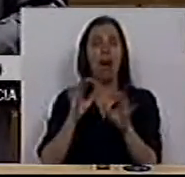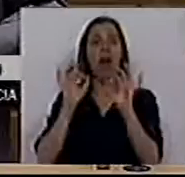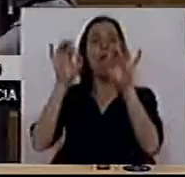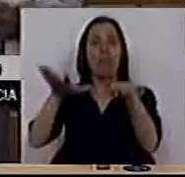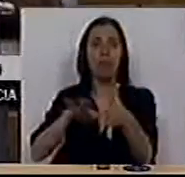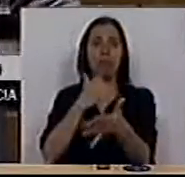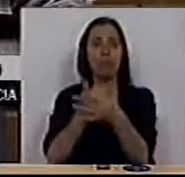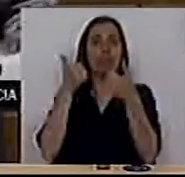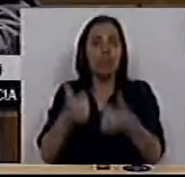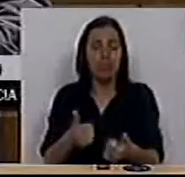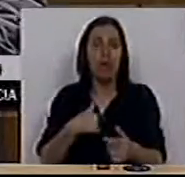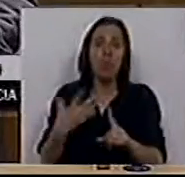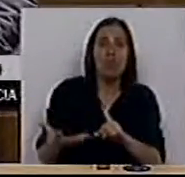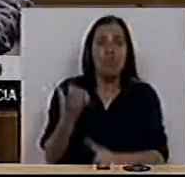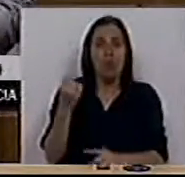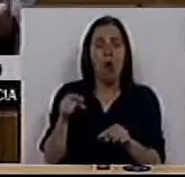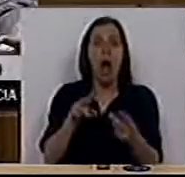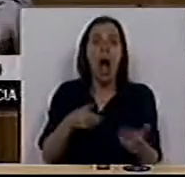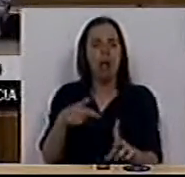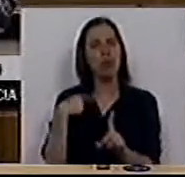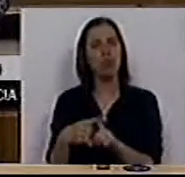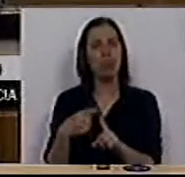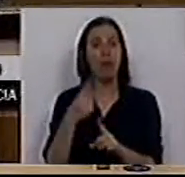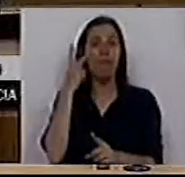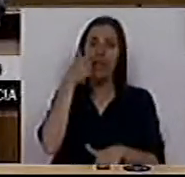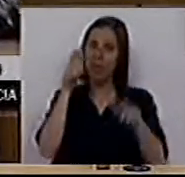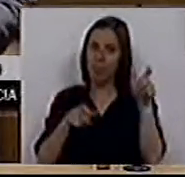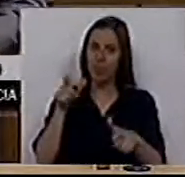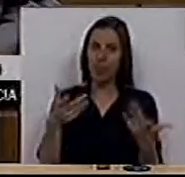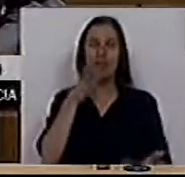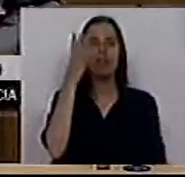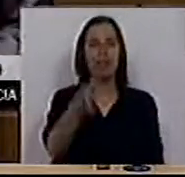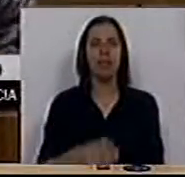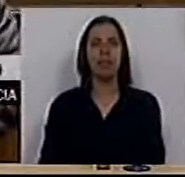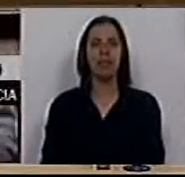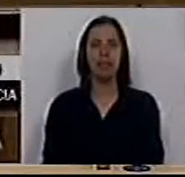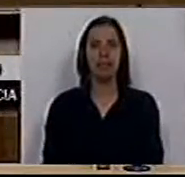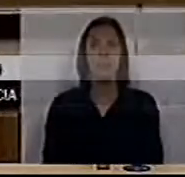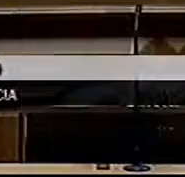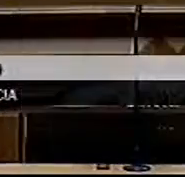bom porto com este processo e que consigamos de facto ter aqui alterações positivas para a vida das pessoas. Disse.